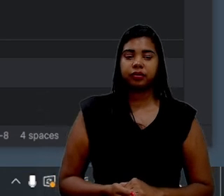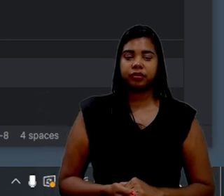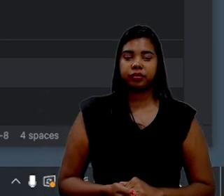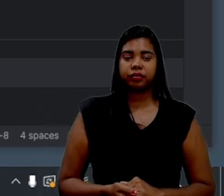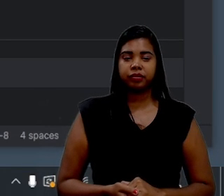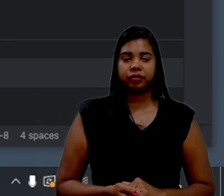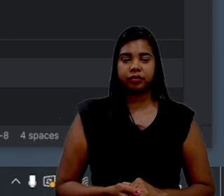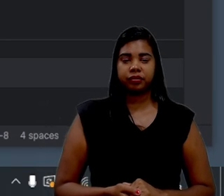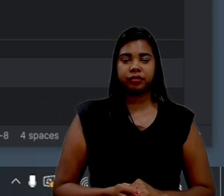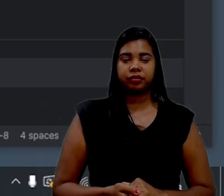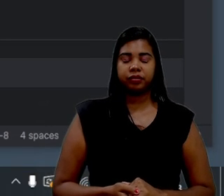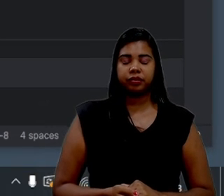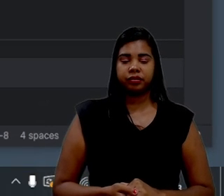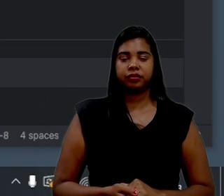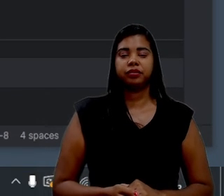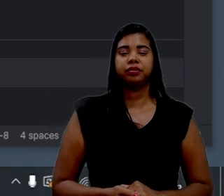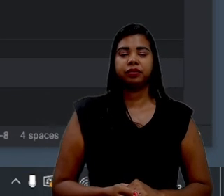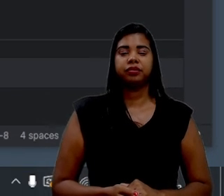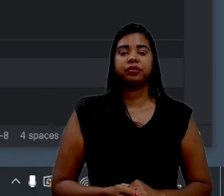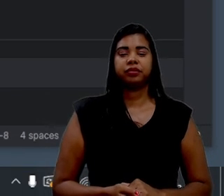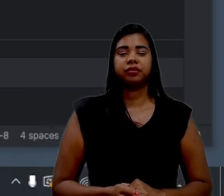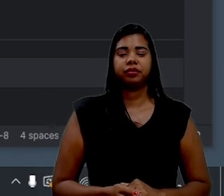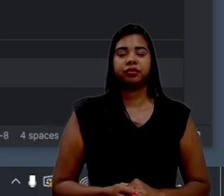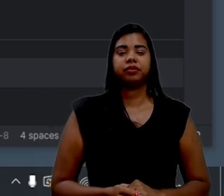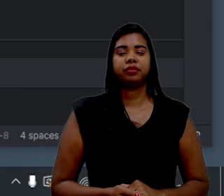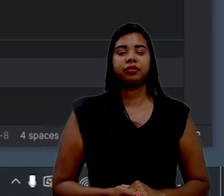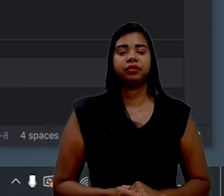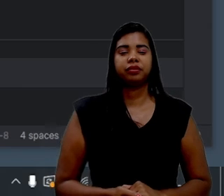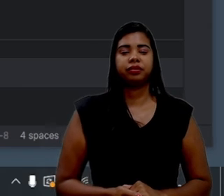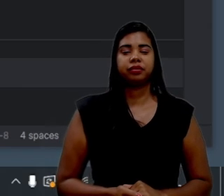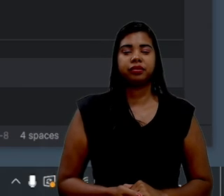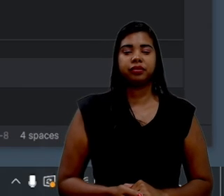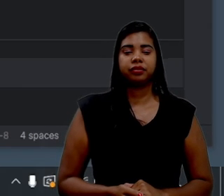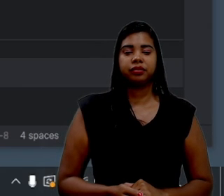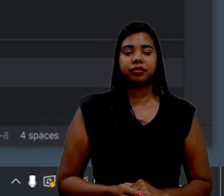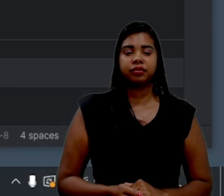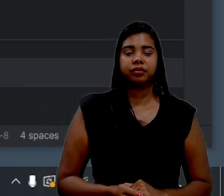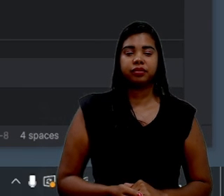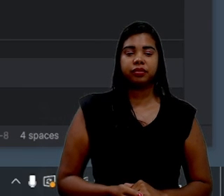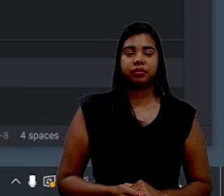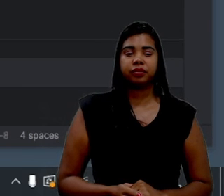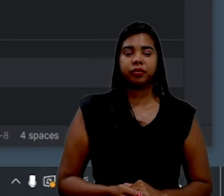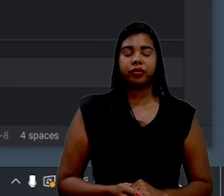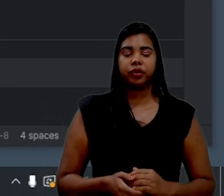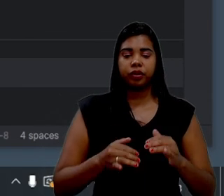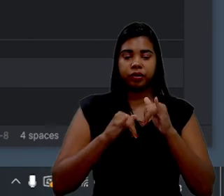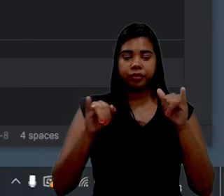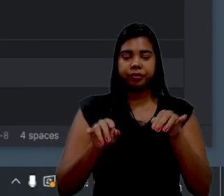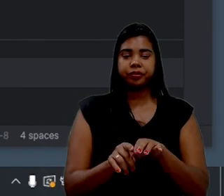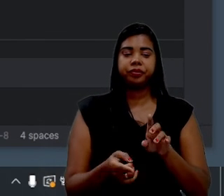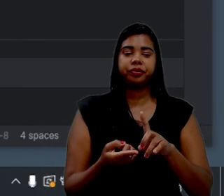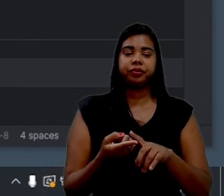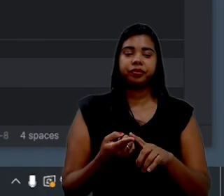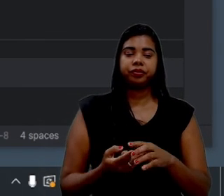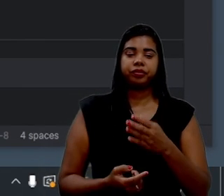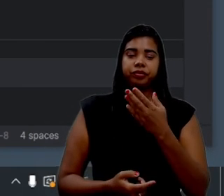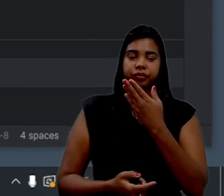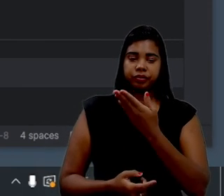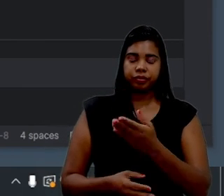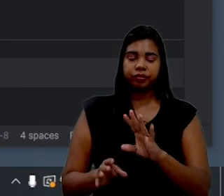que é o padrão, tá? Então ele puxa as informações, né, do